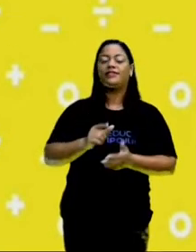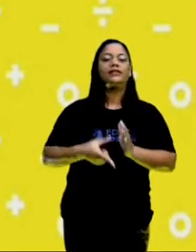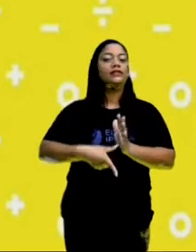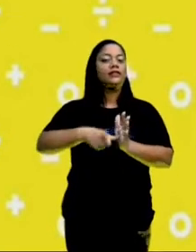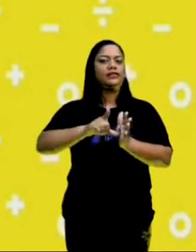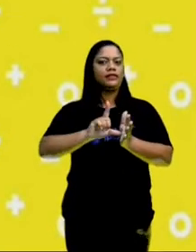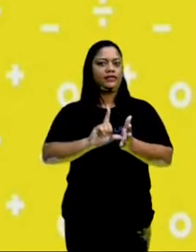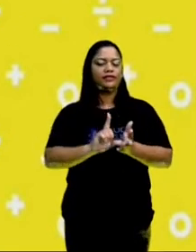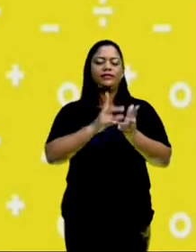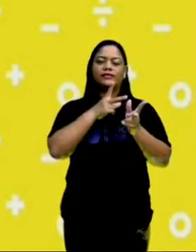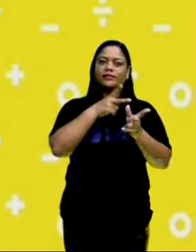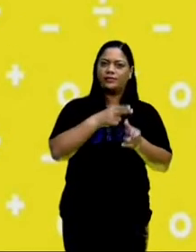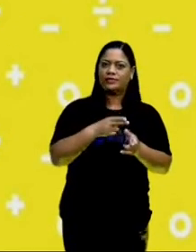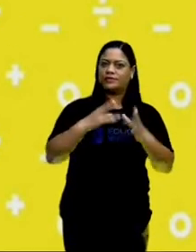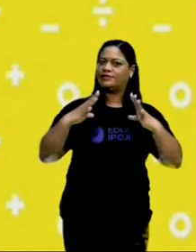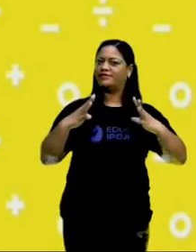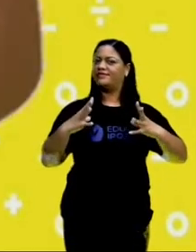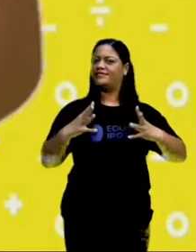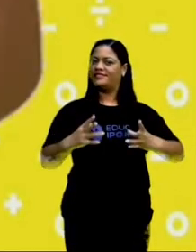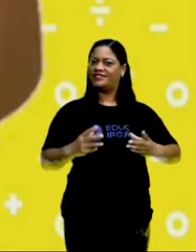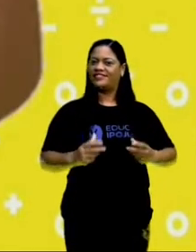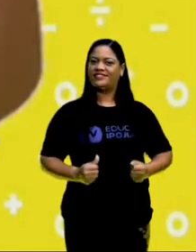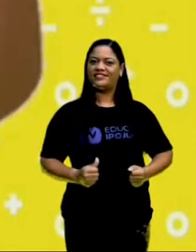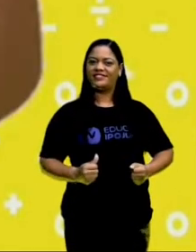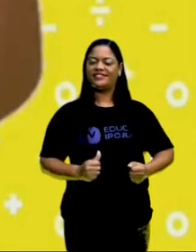dormir, para ficar bem limpinho.